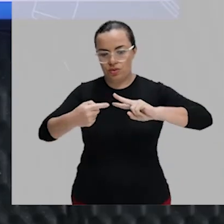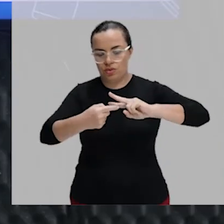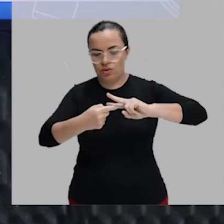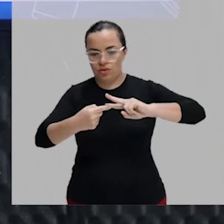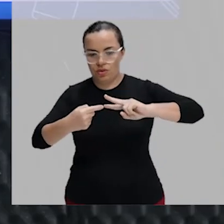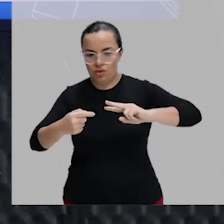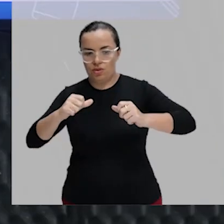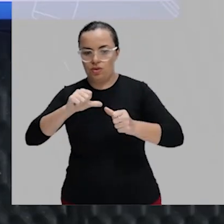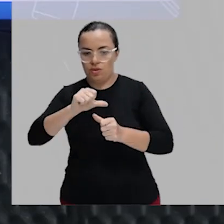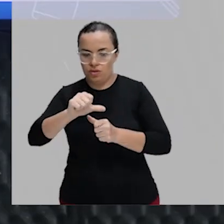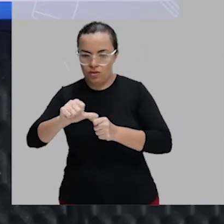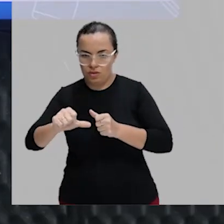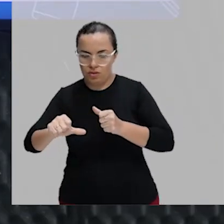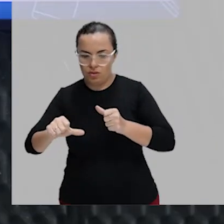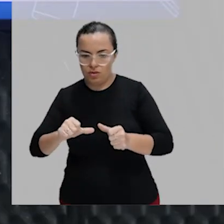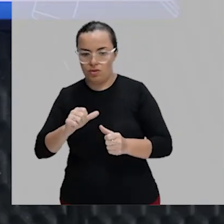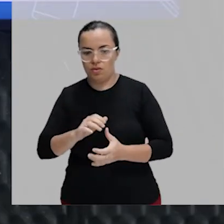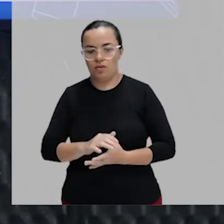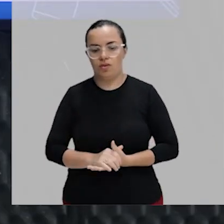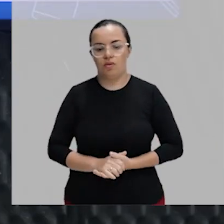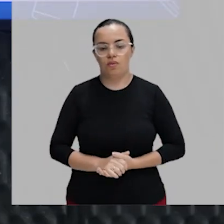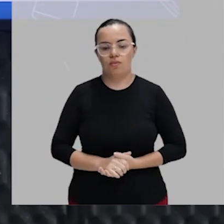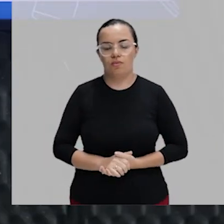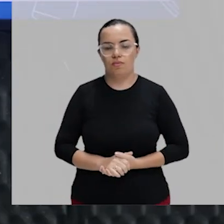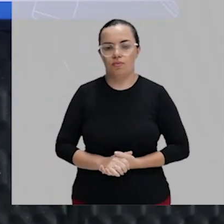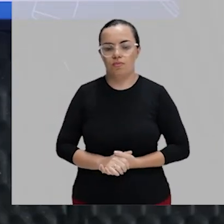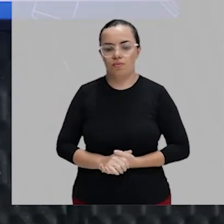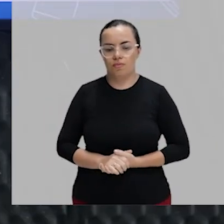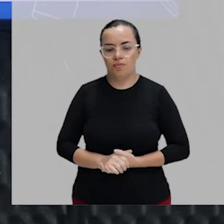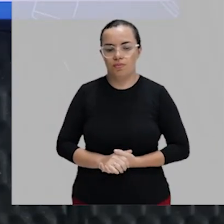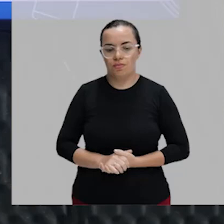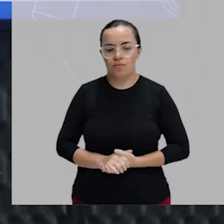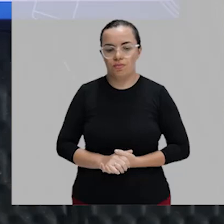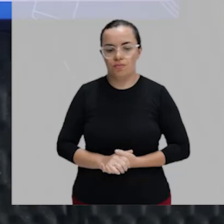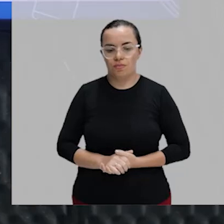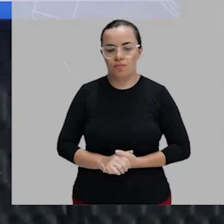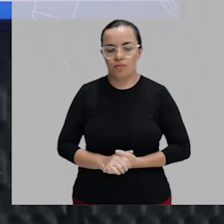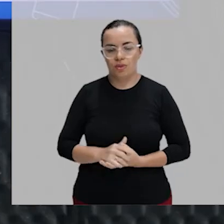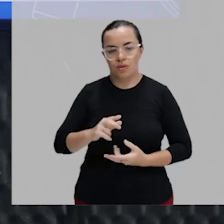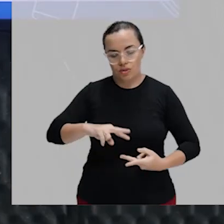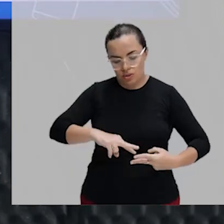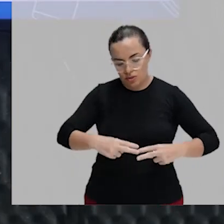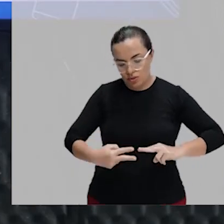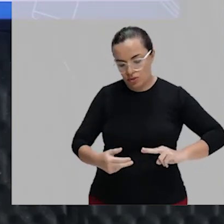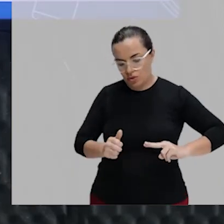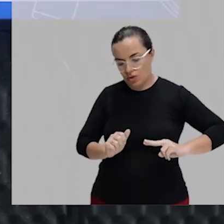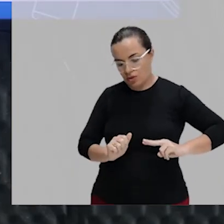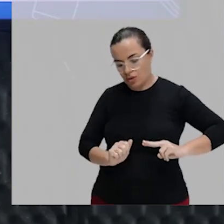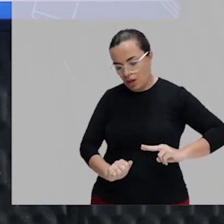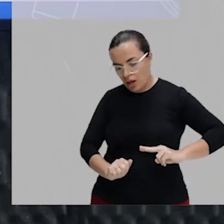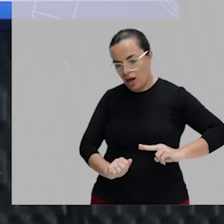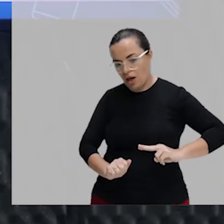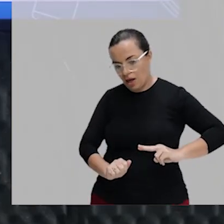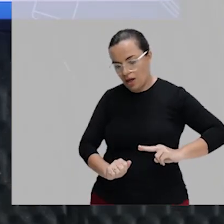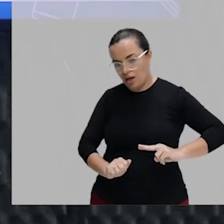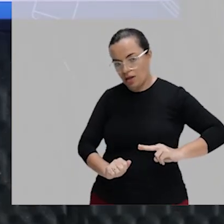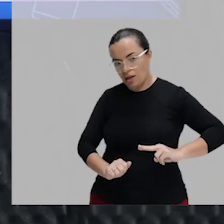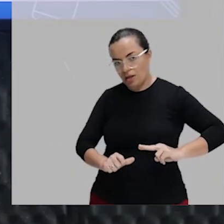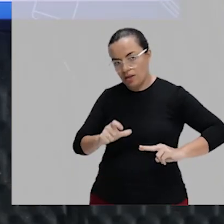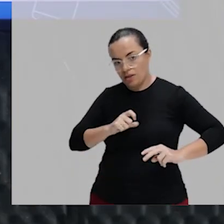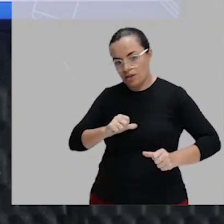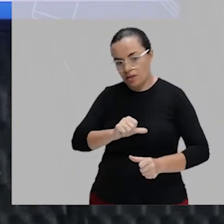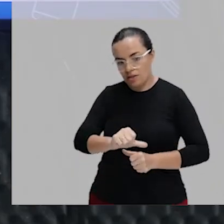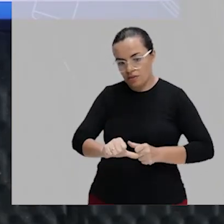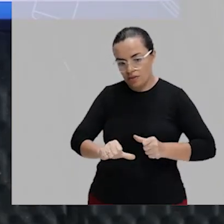O gene A sofreu uma alteração. Se o gene A sofre uma alteração, quem é que vai sofrer alteração? A